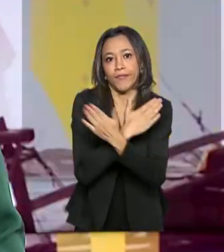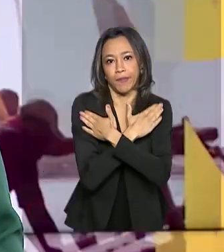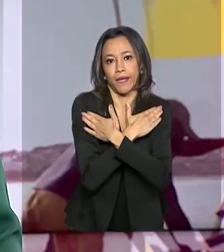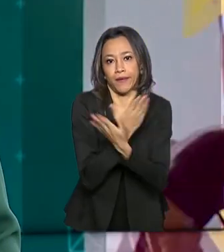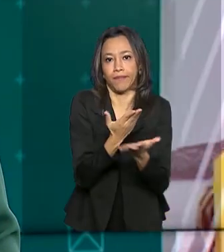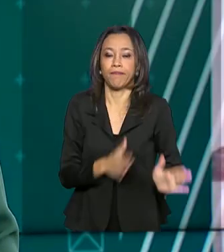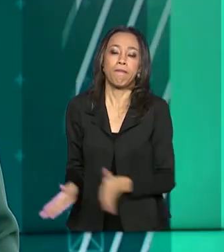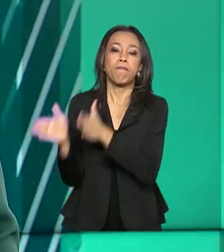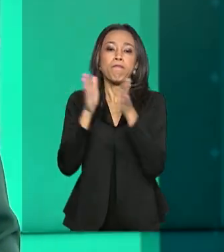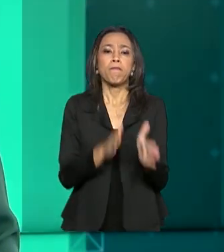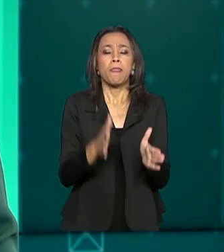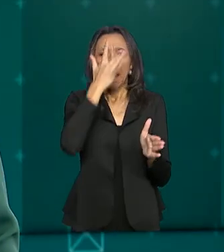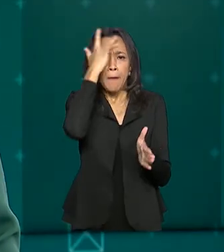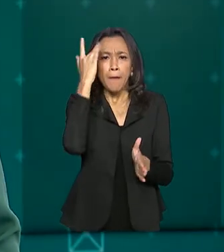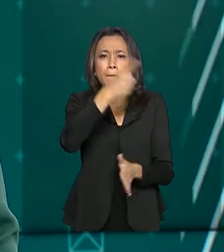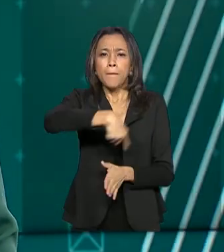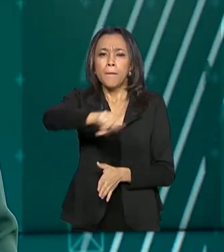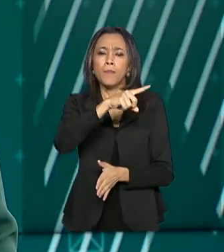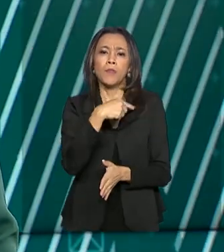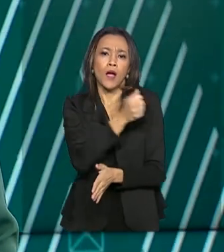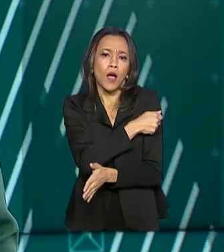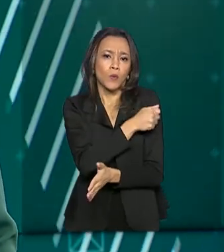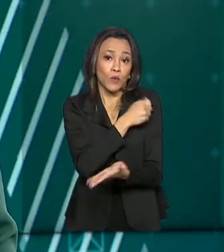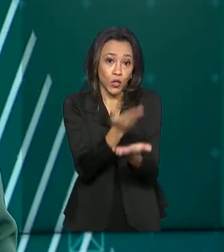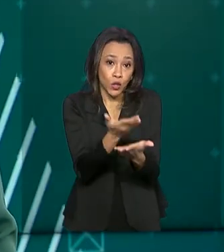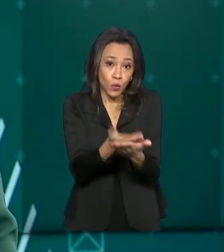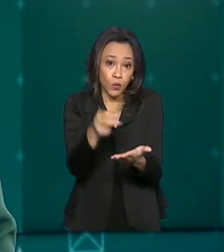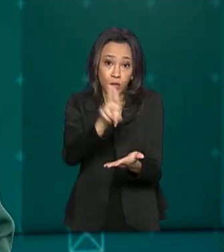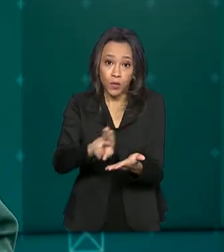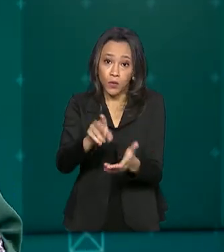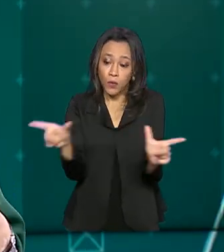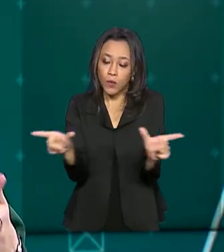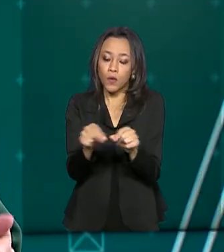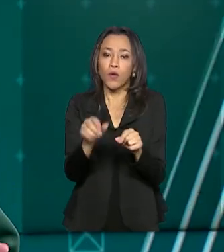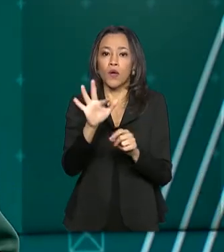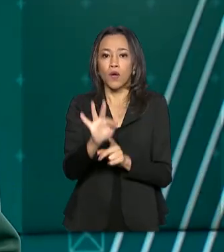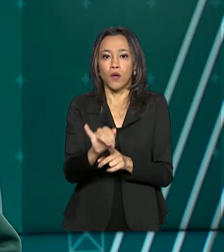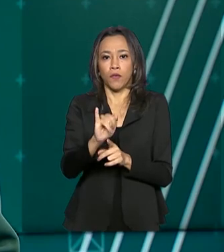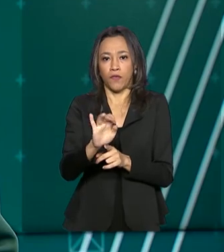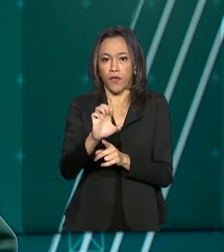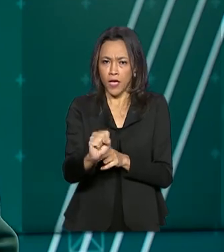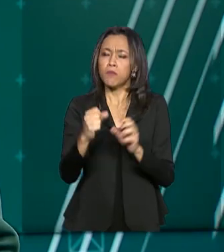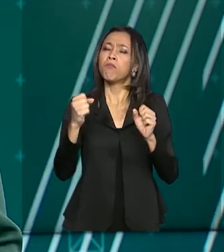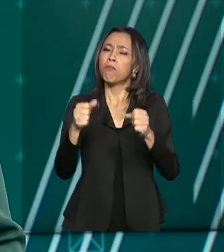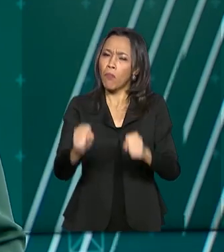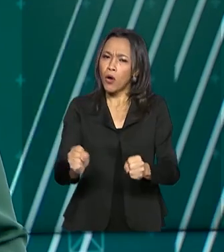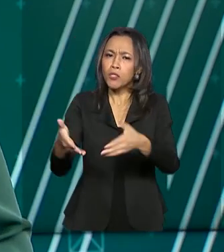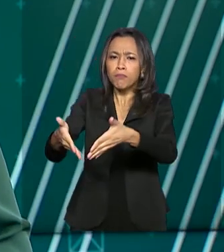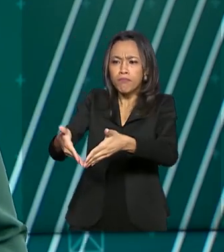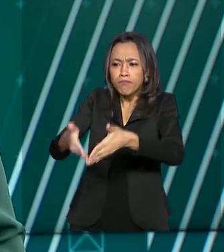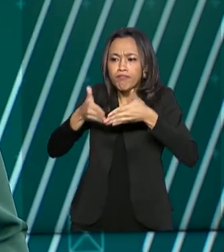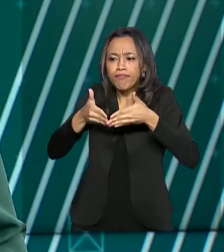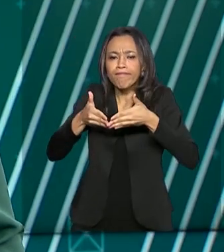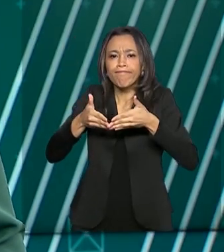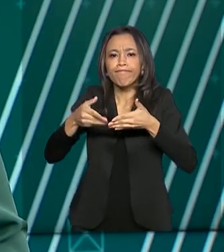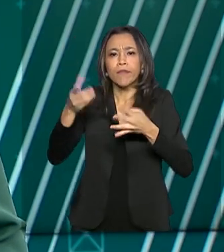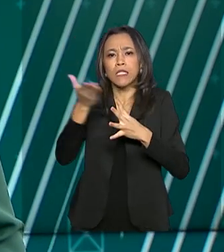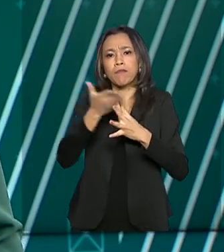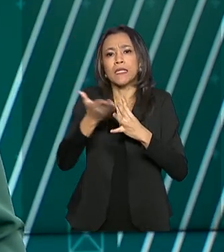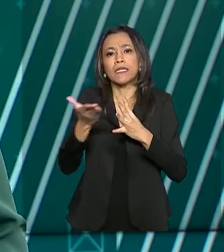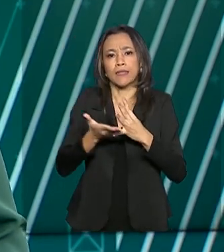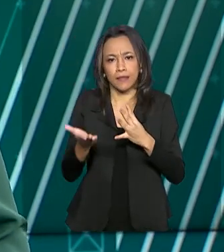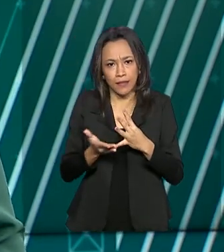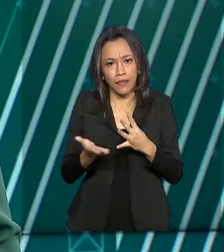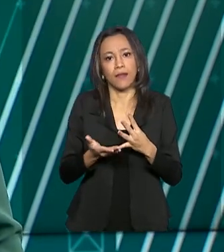os estudantes que utilizam o fundo de financiamento estudantil podem agora pedir uma pausa nos pagamentos de algumas parcelas